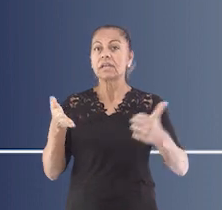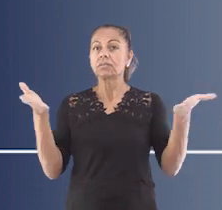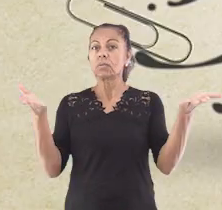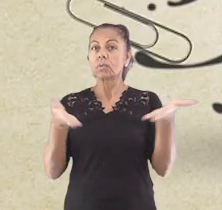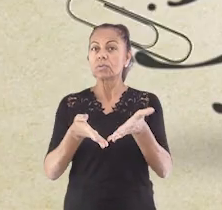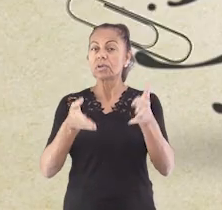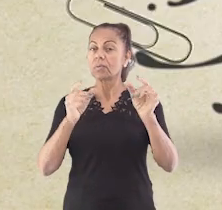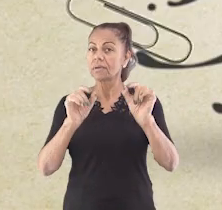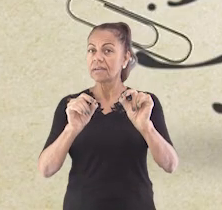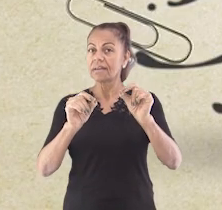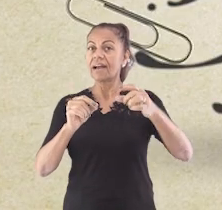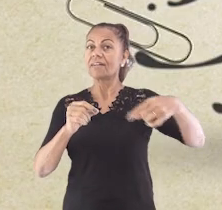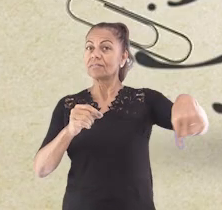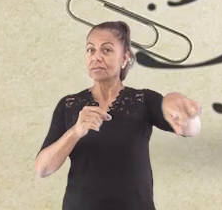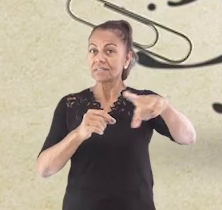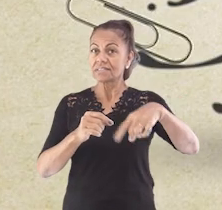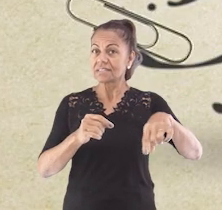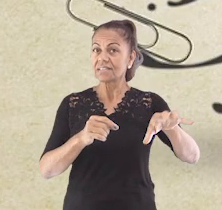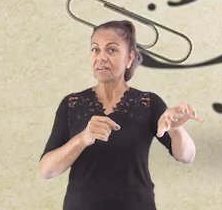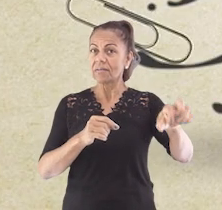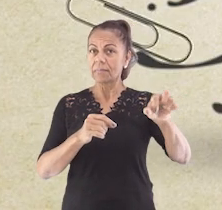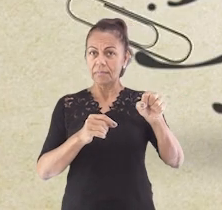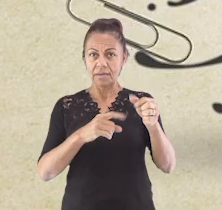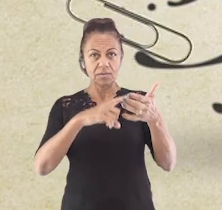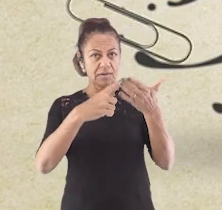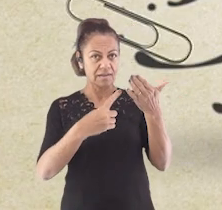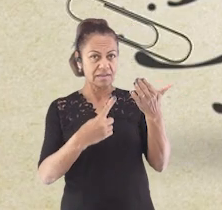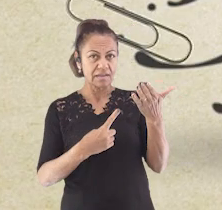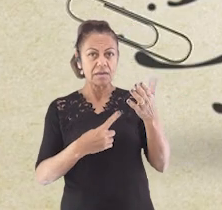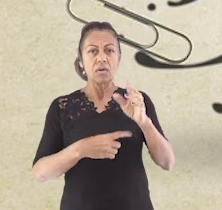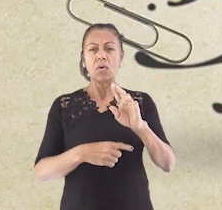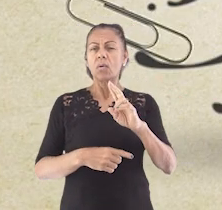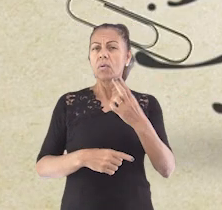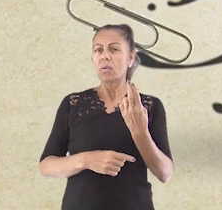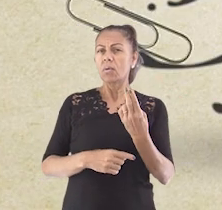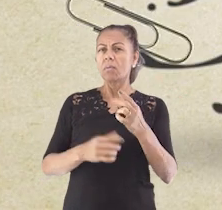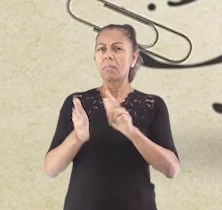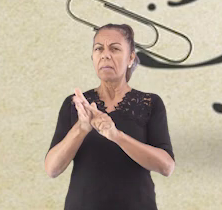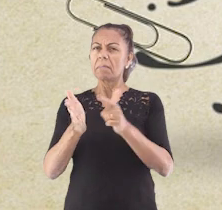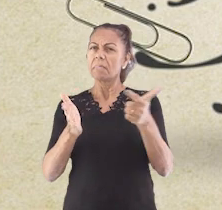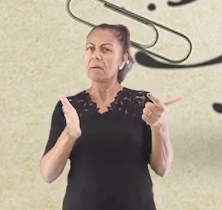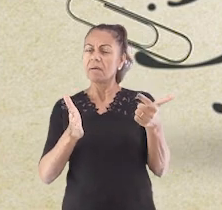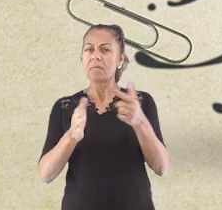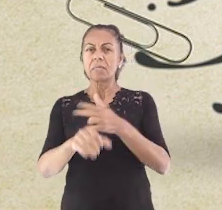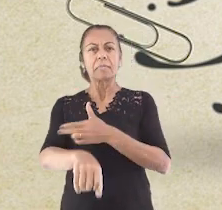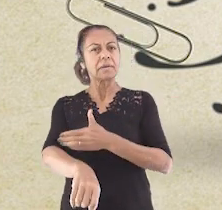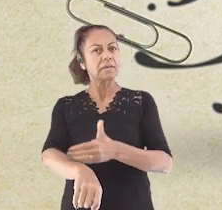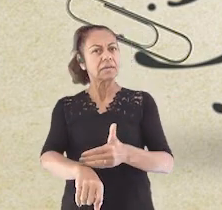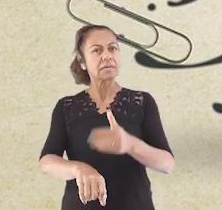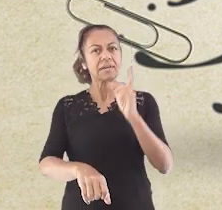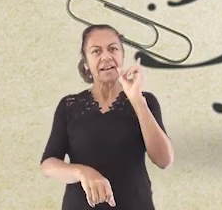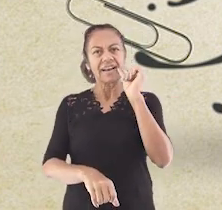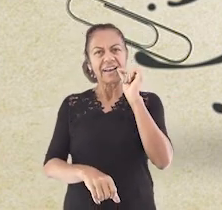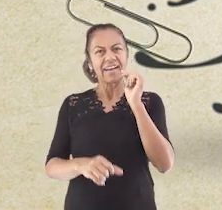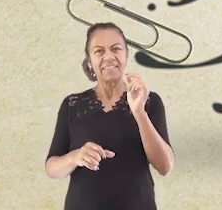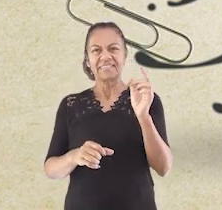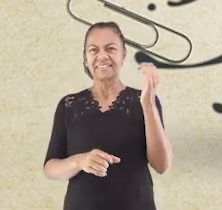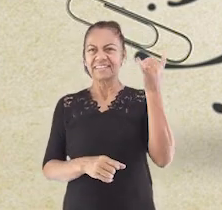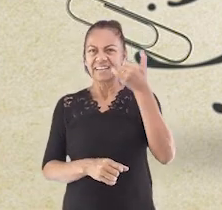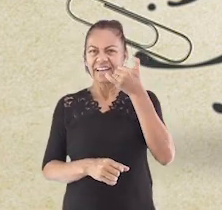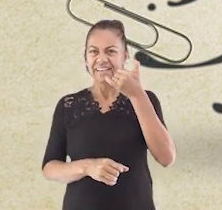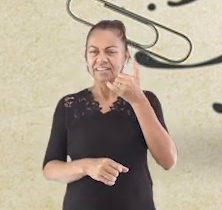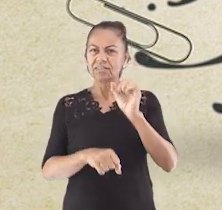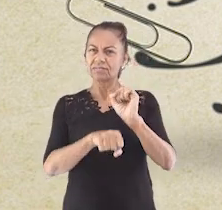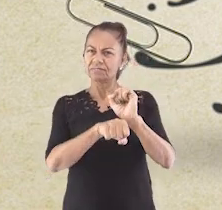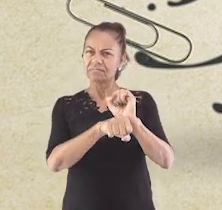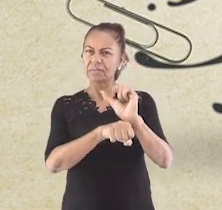fácil. E para adiantar a nossa atividade, já vai separando aí um caderno ou uma folha em branco, com